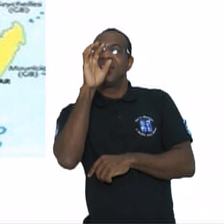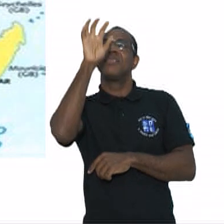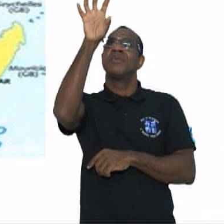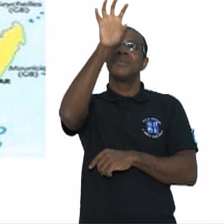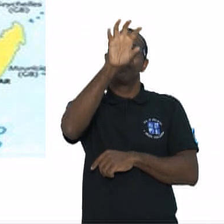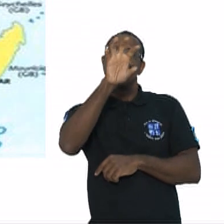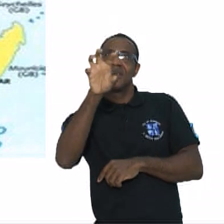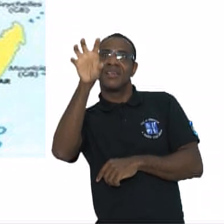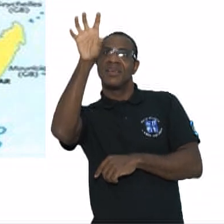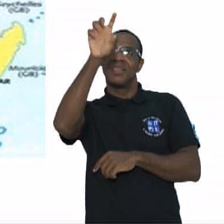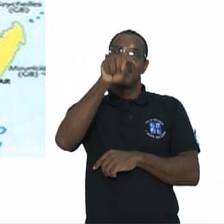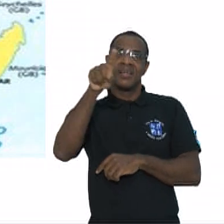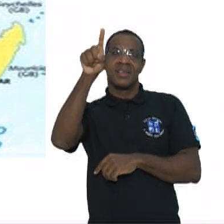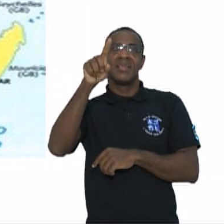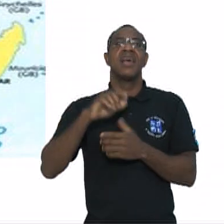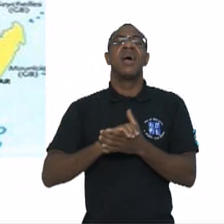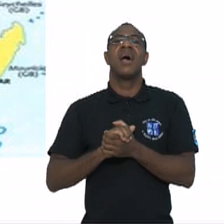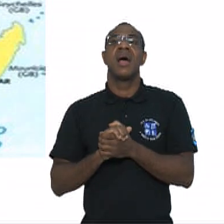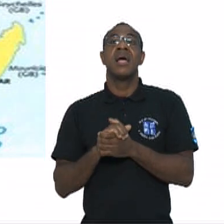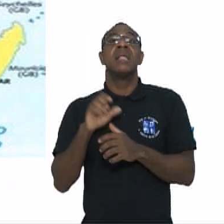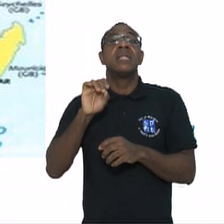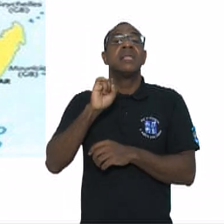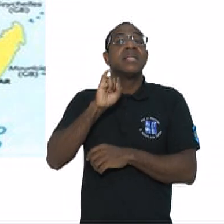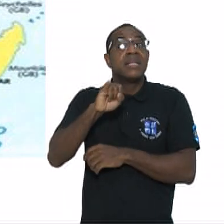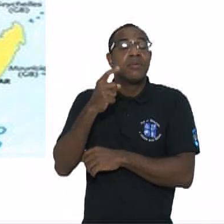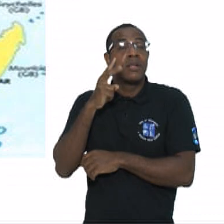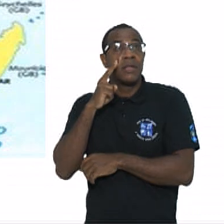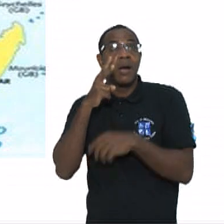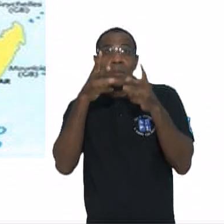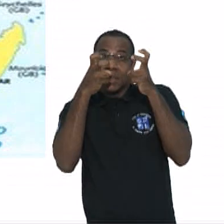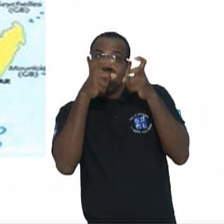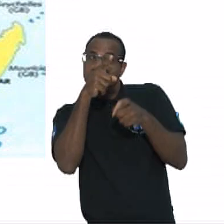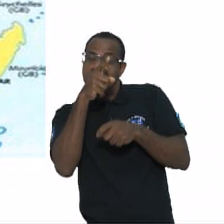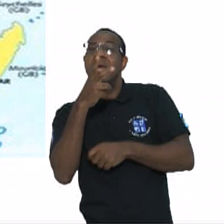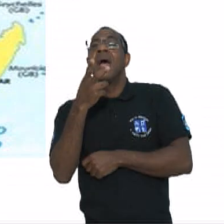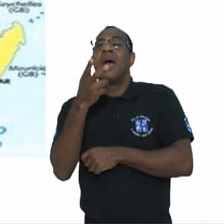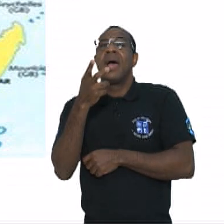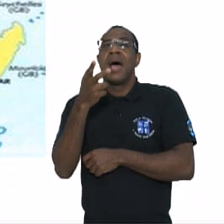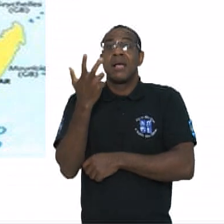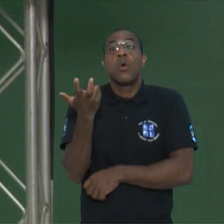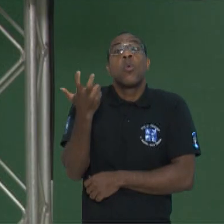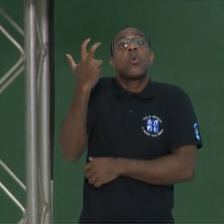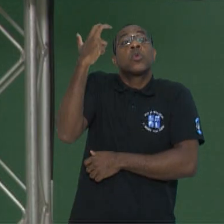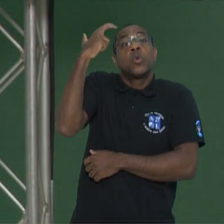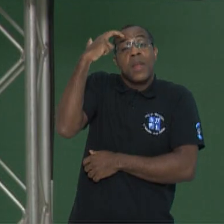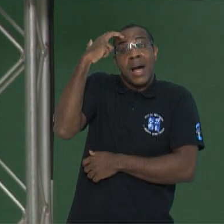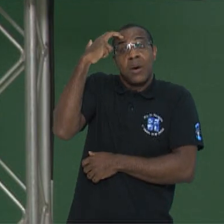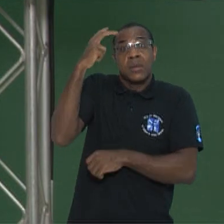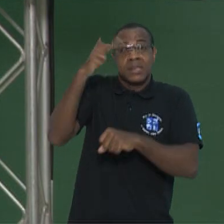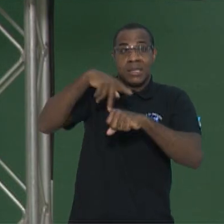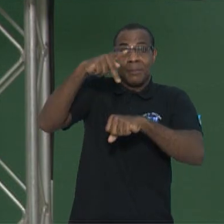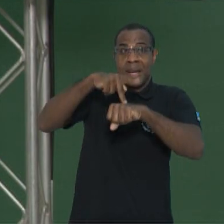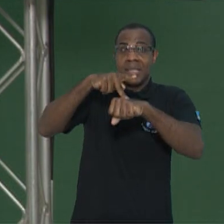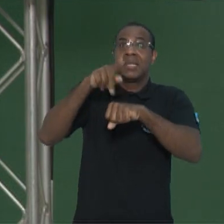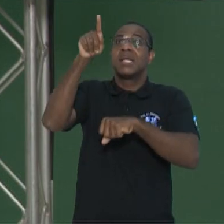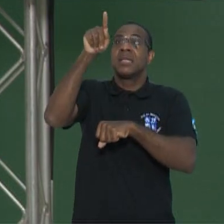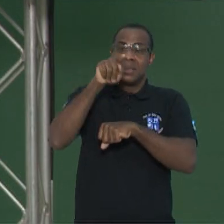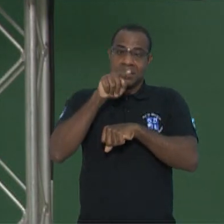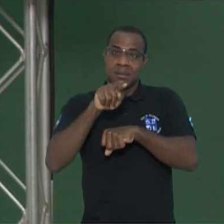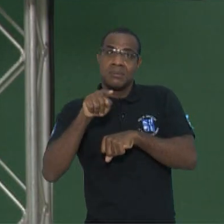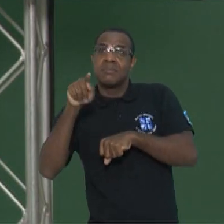aí, se a gente for analisar a questão cultural desses países hoje, nós vamos ter referências culturais aqui